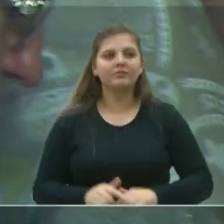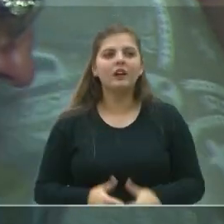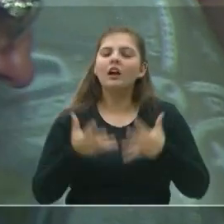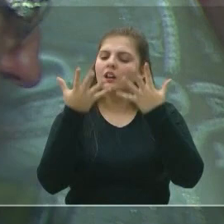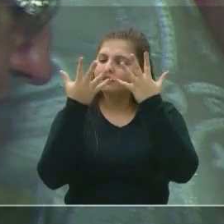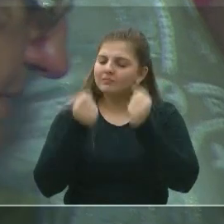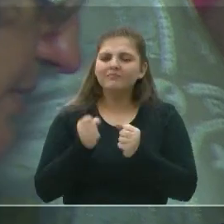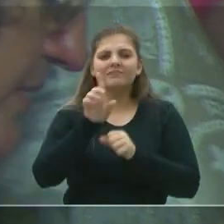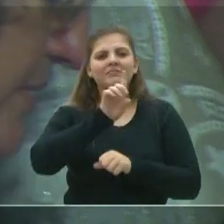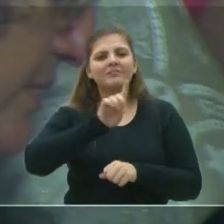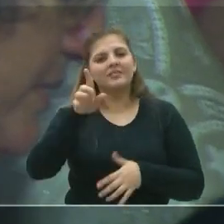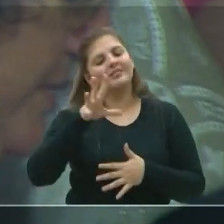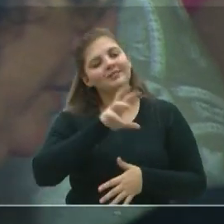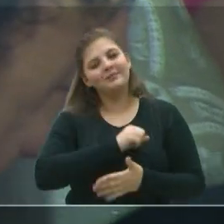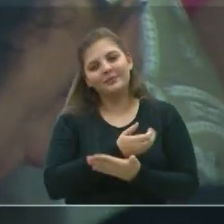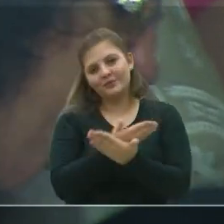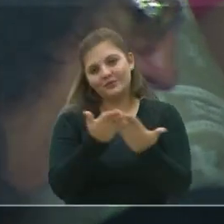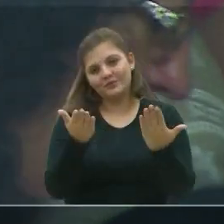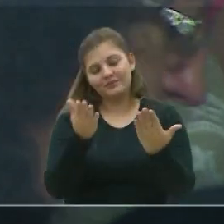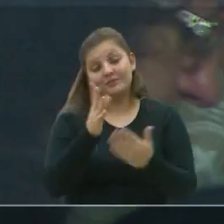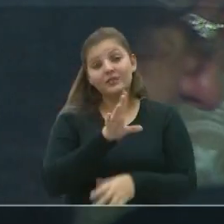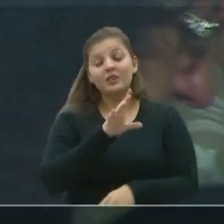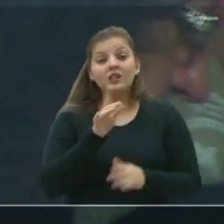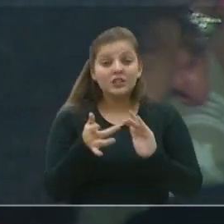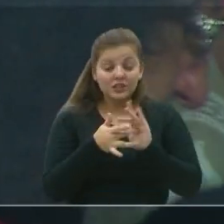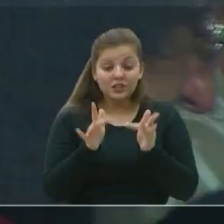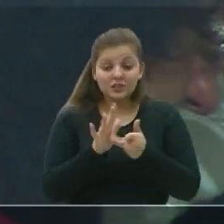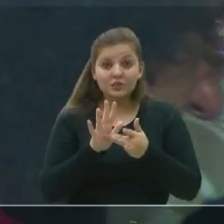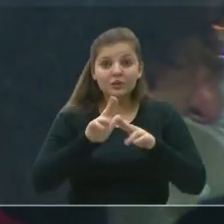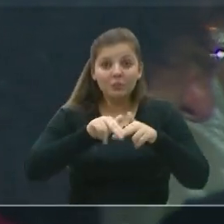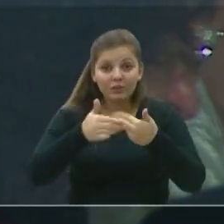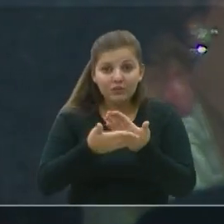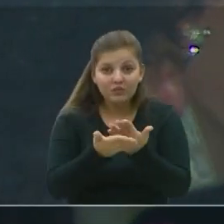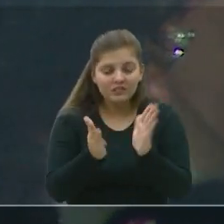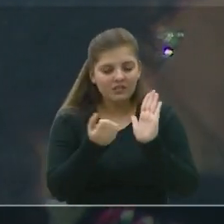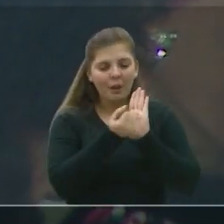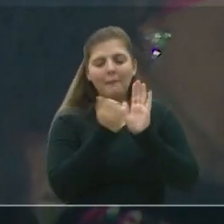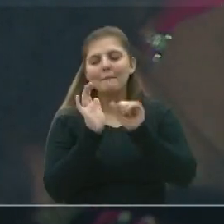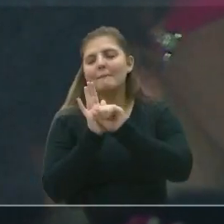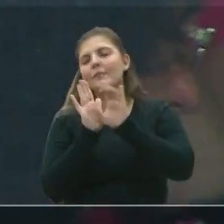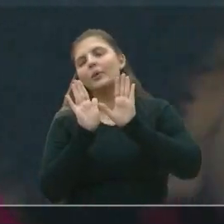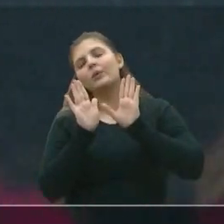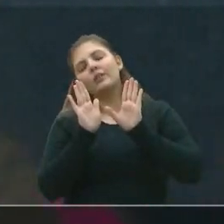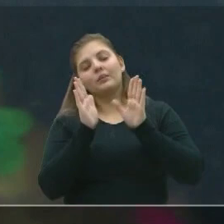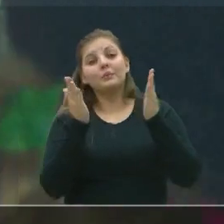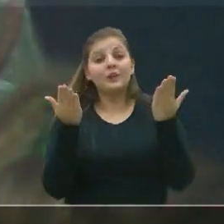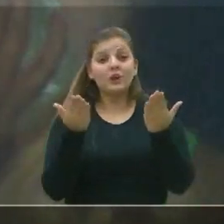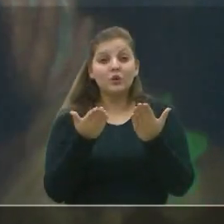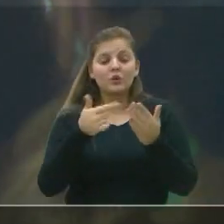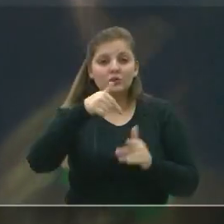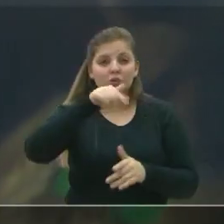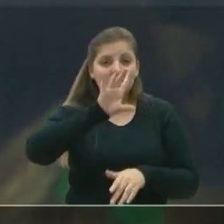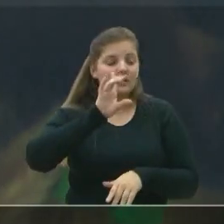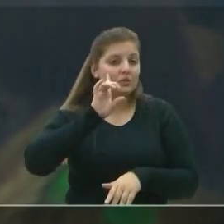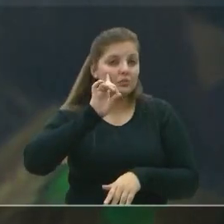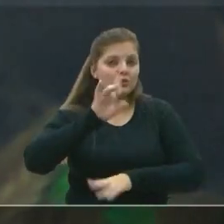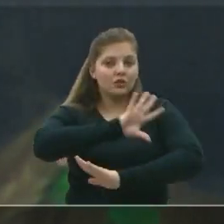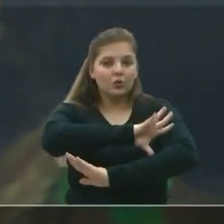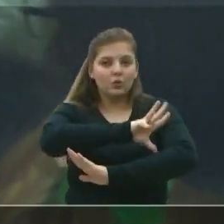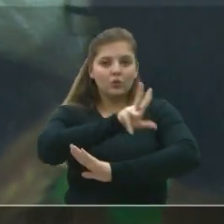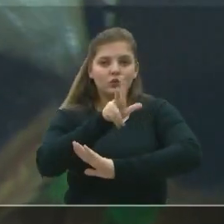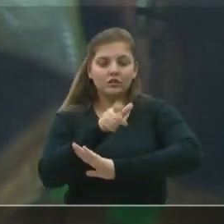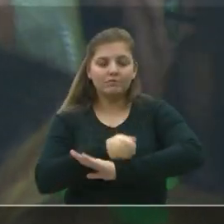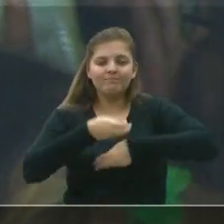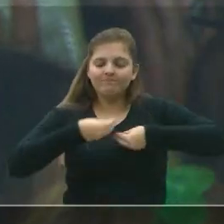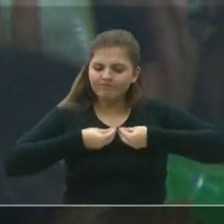te ama. Jesus deu a vida por ti. Para hoje, neste sétimo dia,